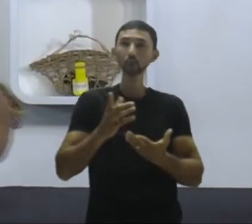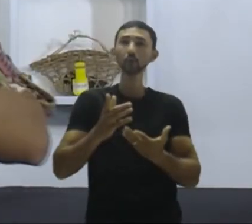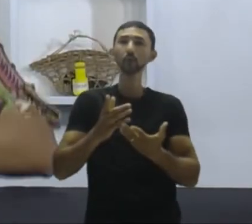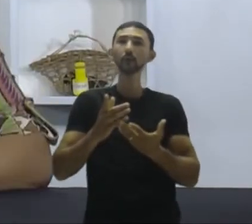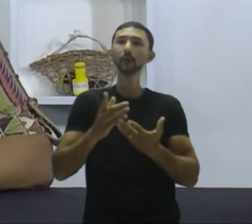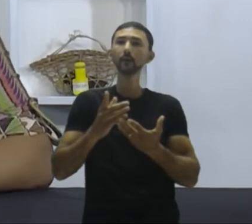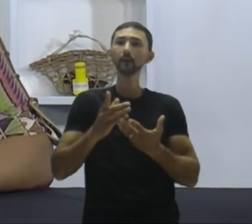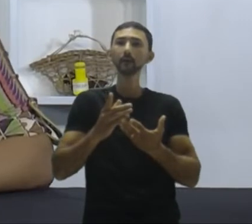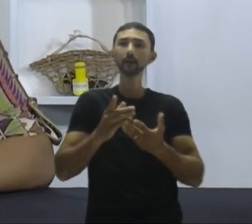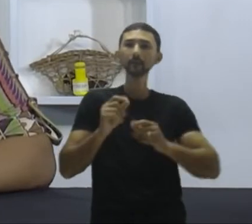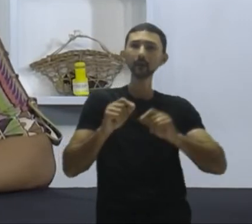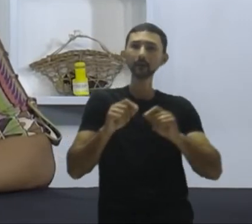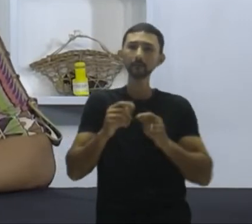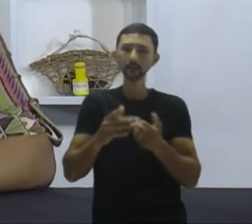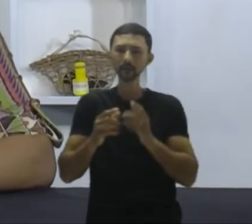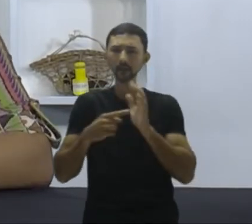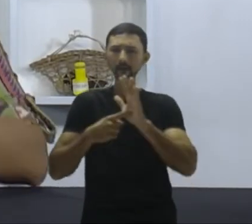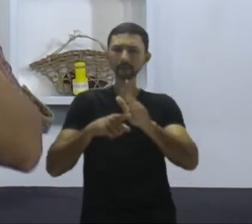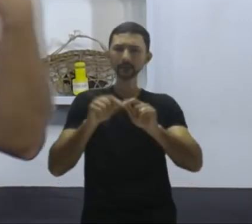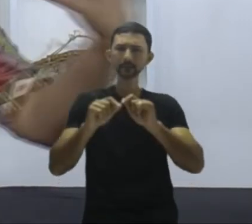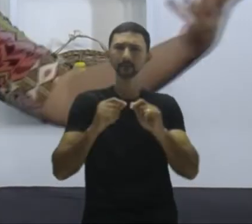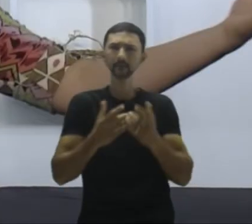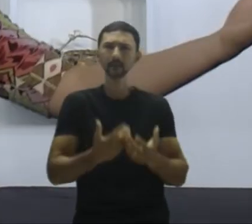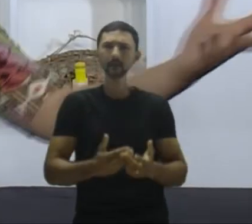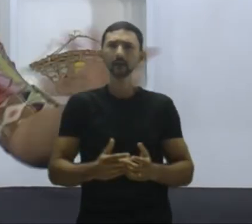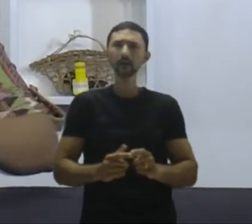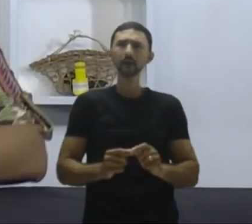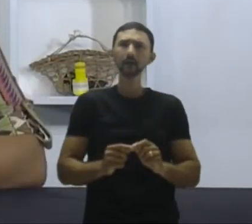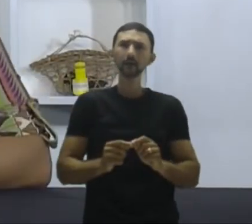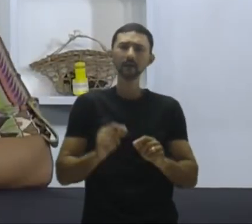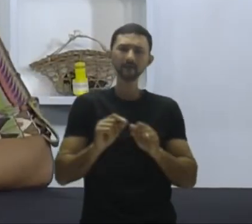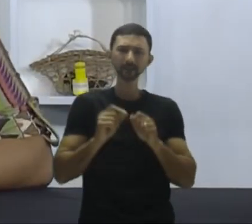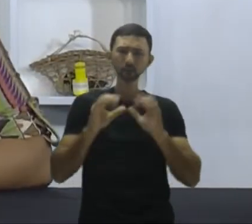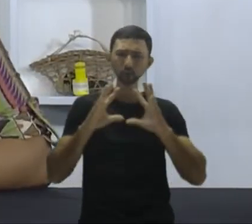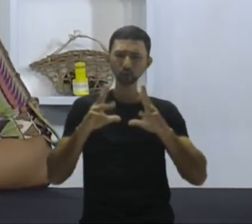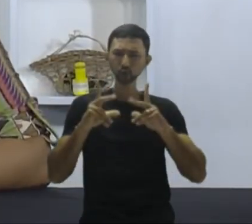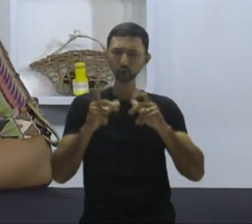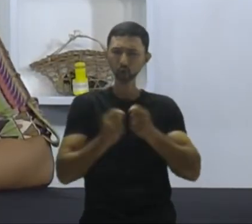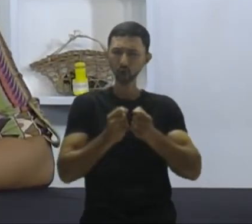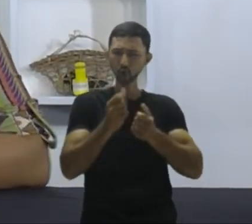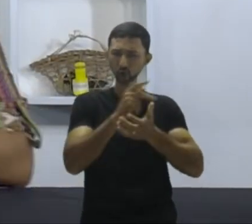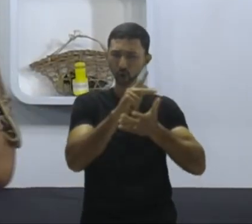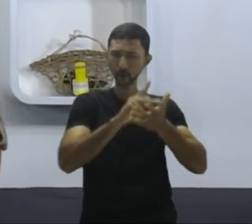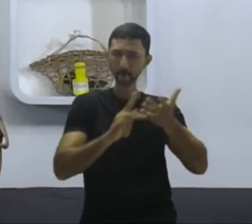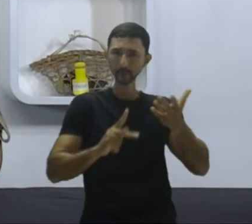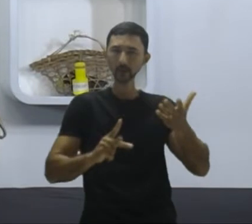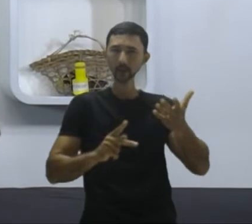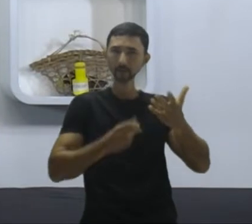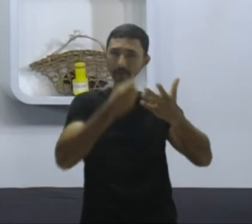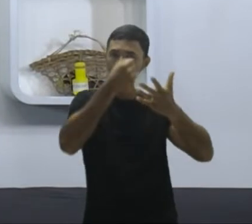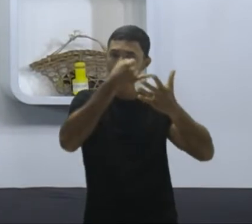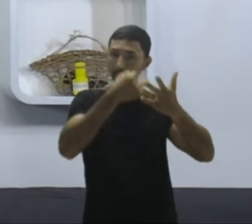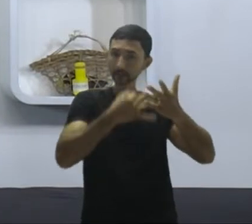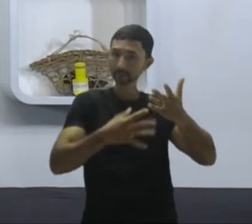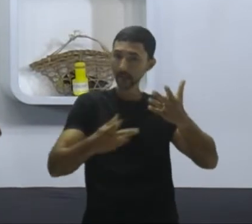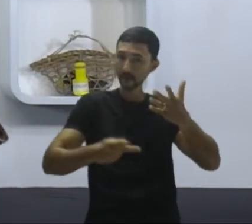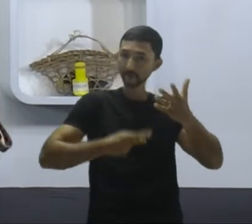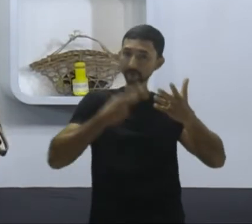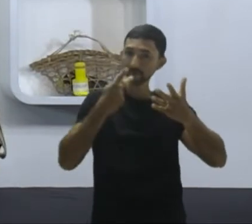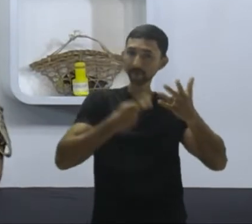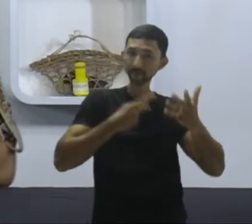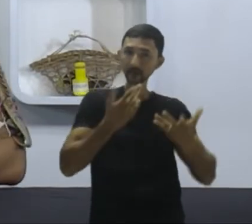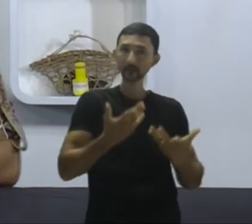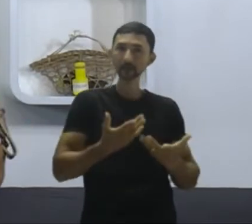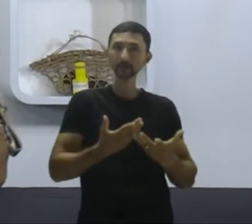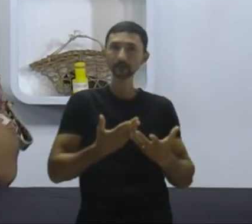para poder apresentar, né, compor todo o seu poema, apresentando. Então, no